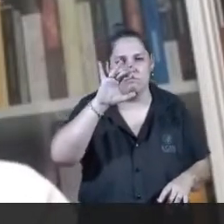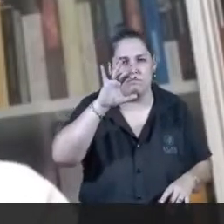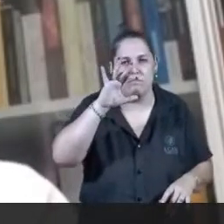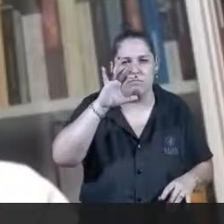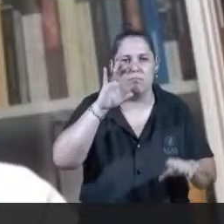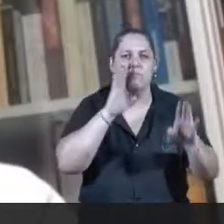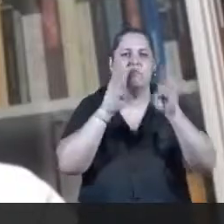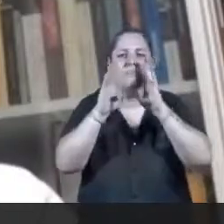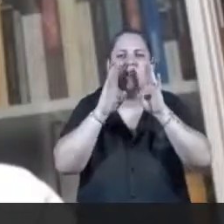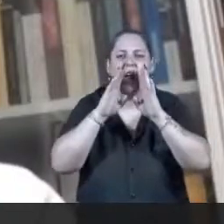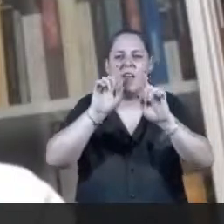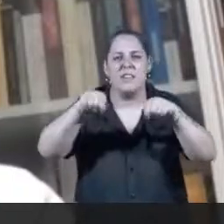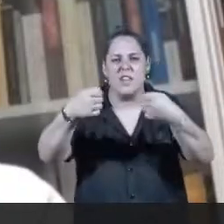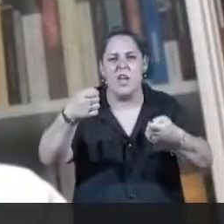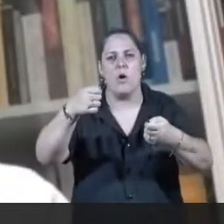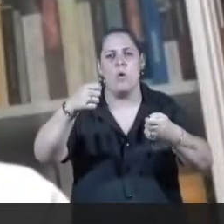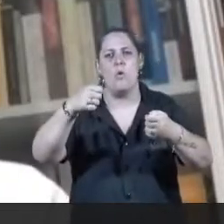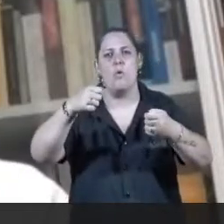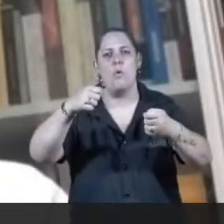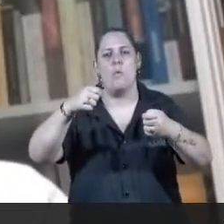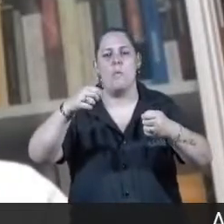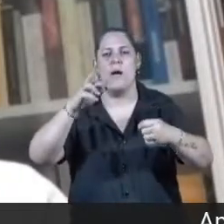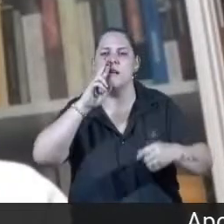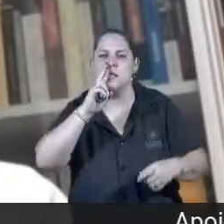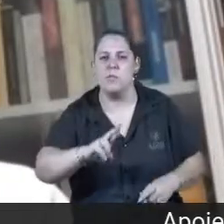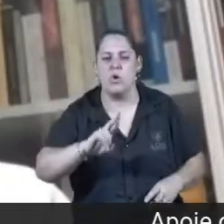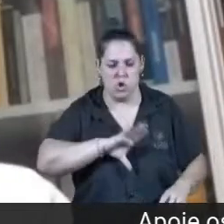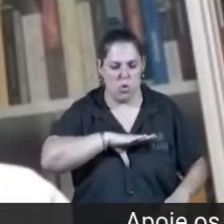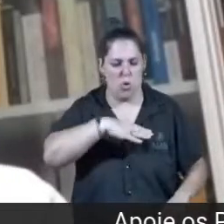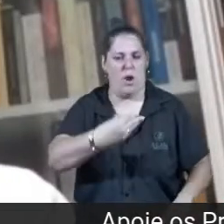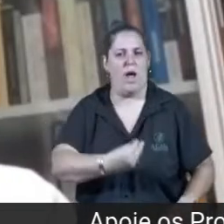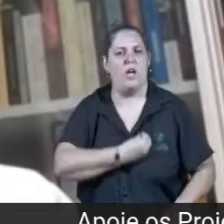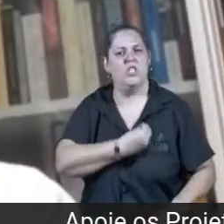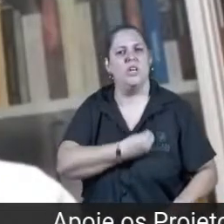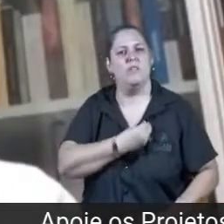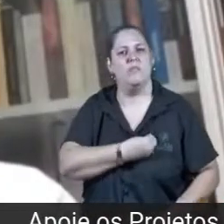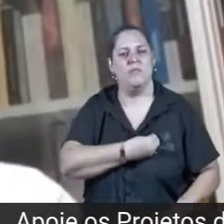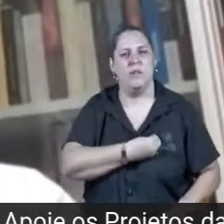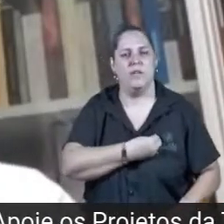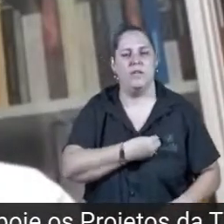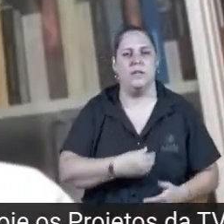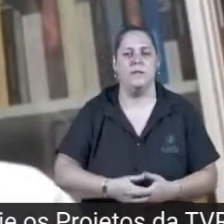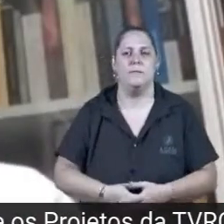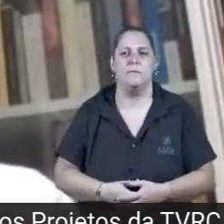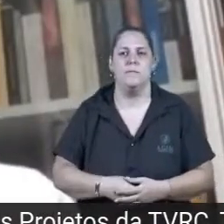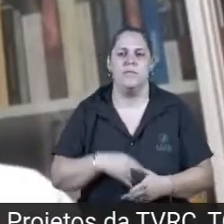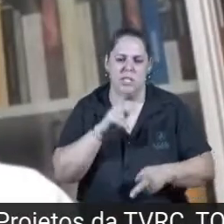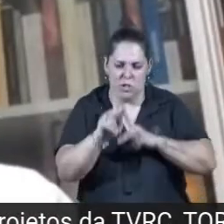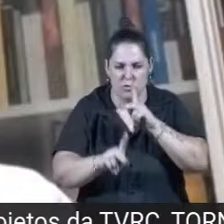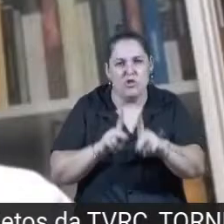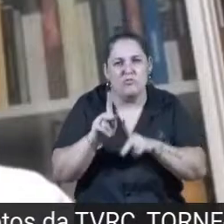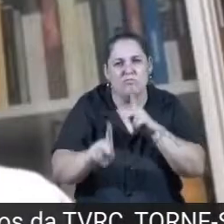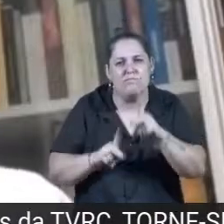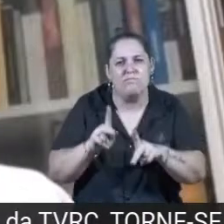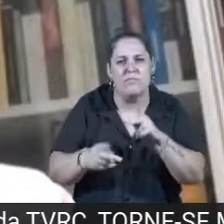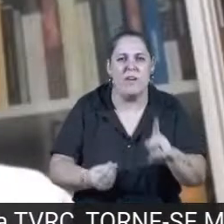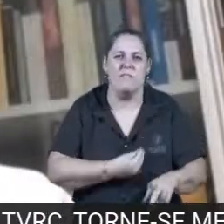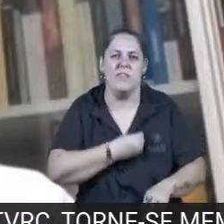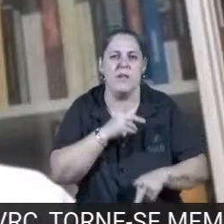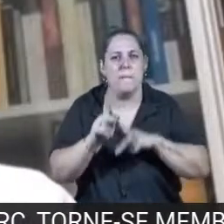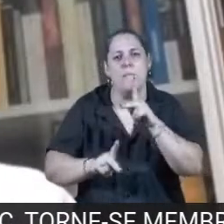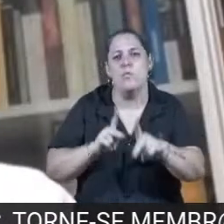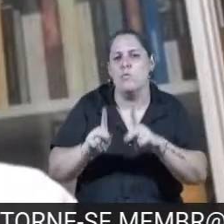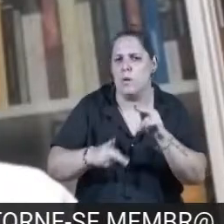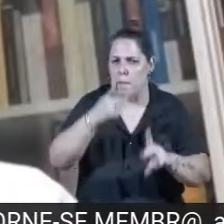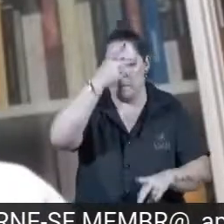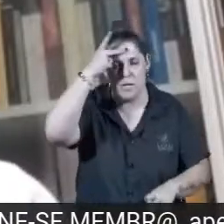lição de coragem, uma lição de vida e, acima de tudo, uma lição de humanidade. Ele, que é uma pessoa